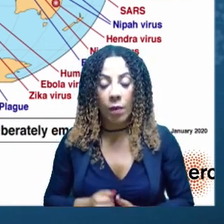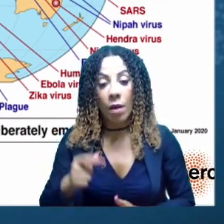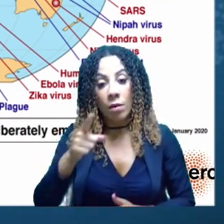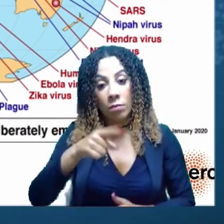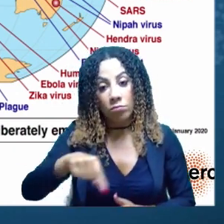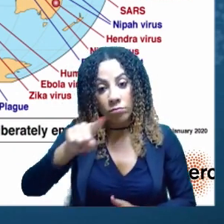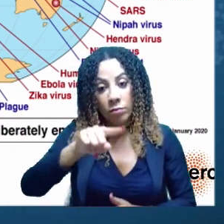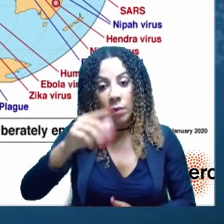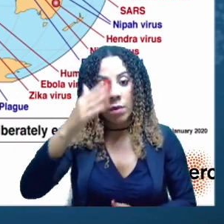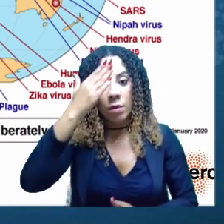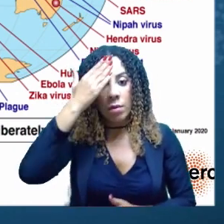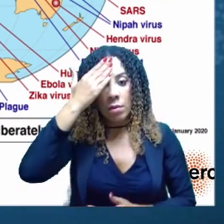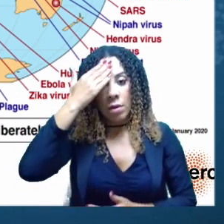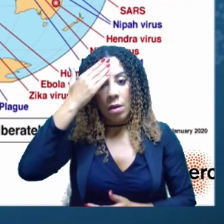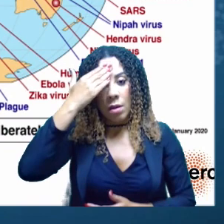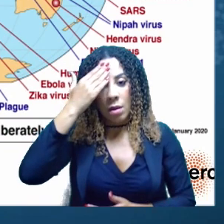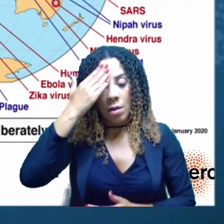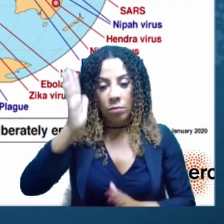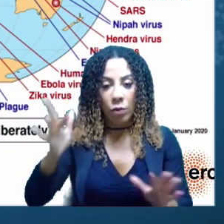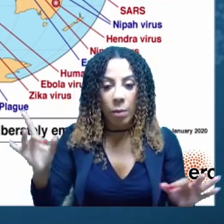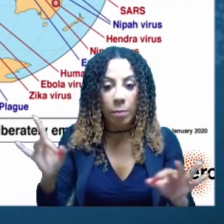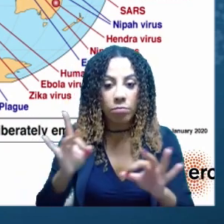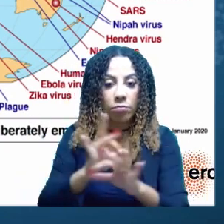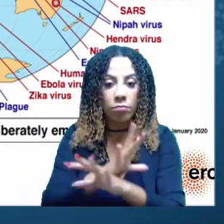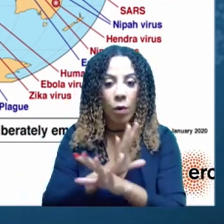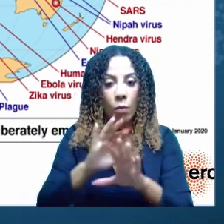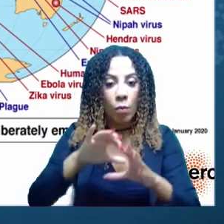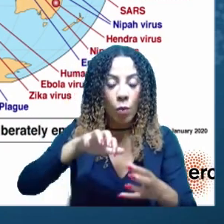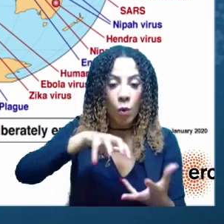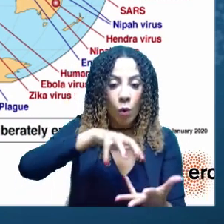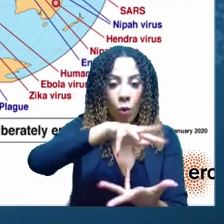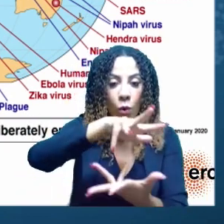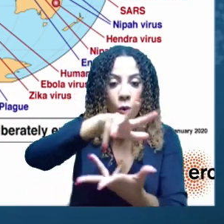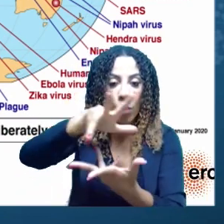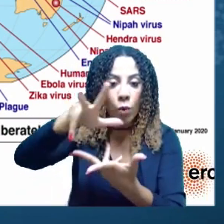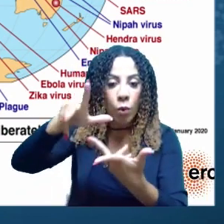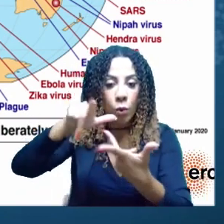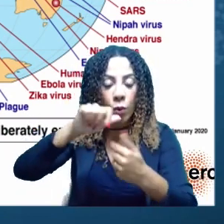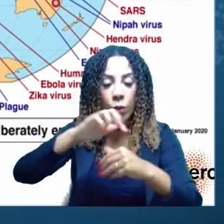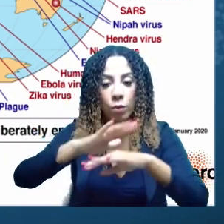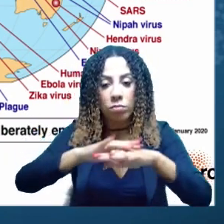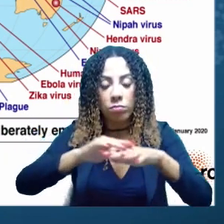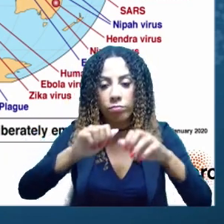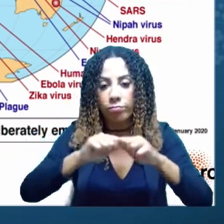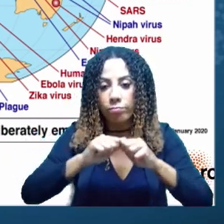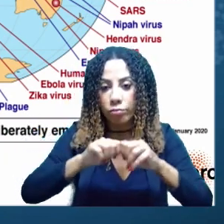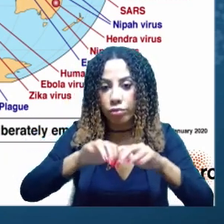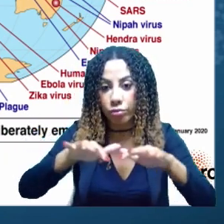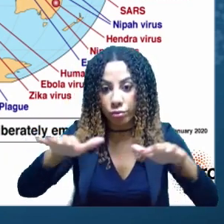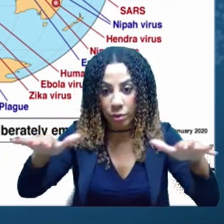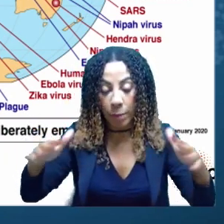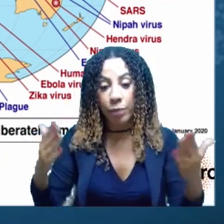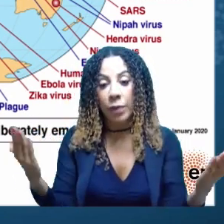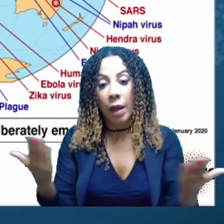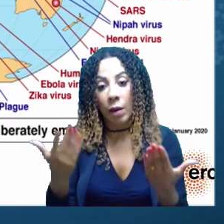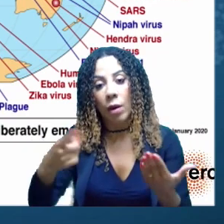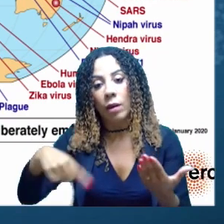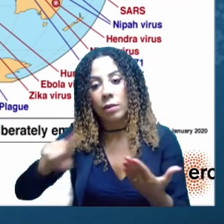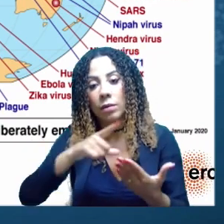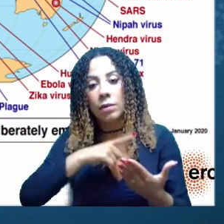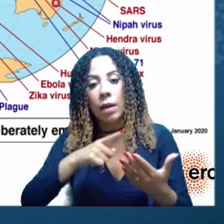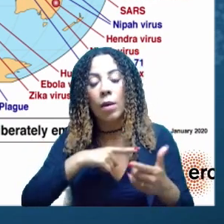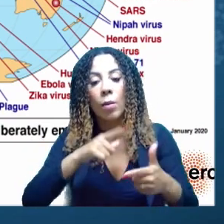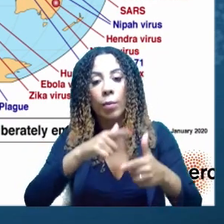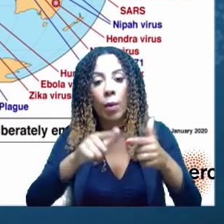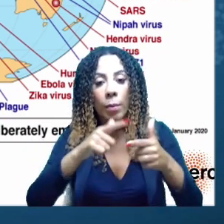sair de uma pandemia, basicamente. Estamos seguindo aqui a mudança climática, a população